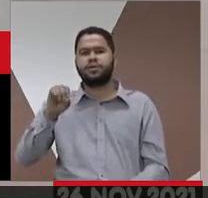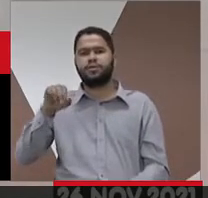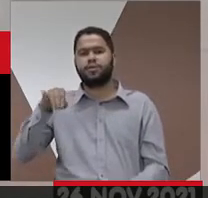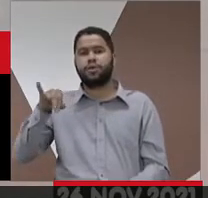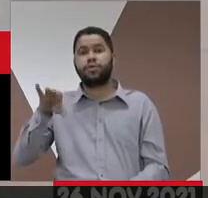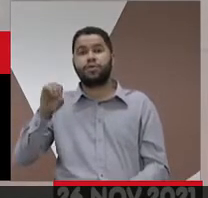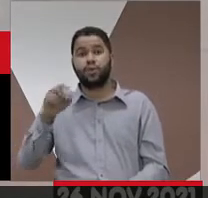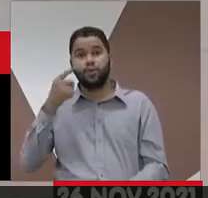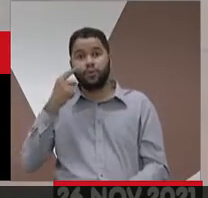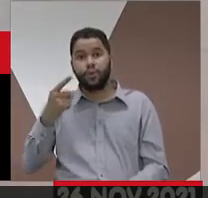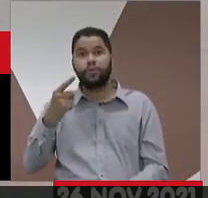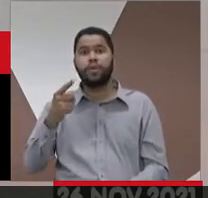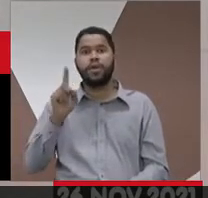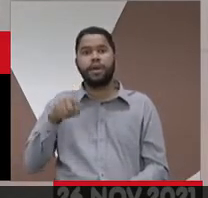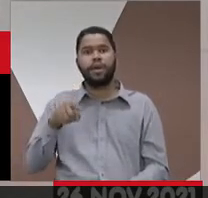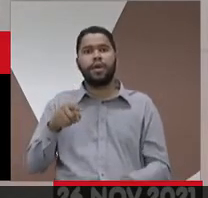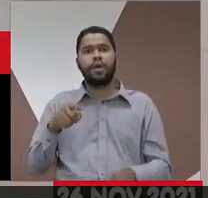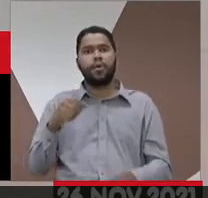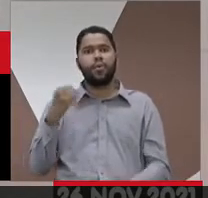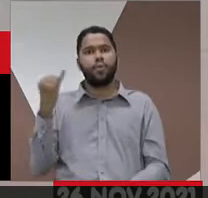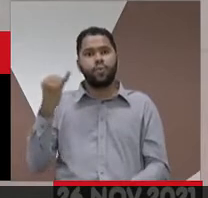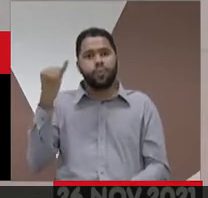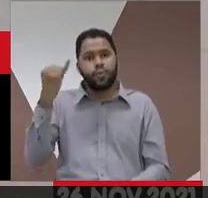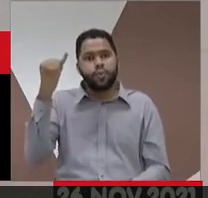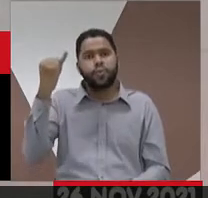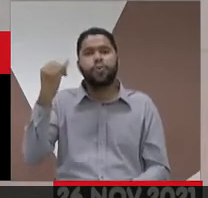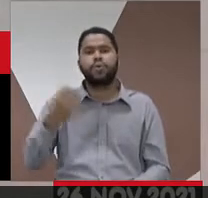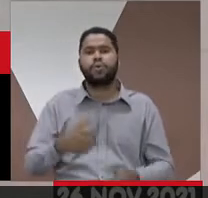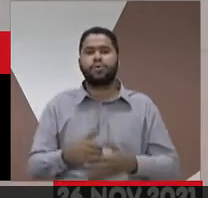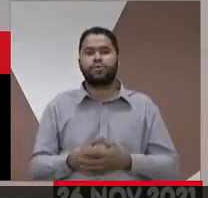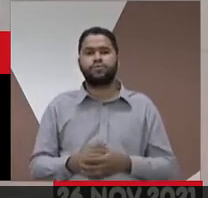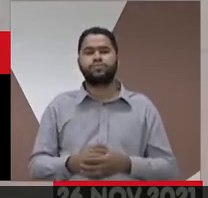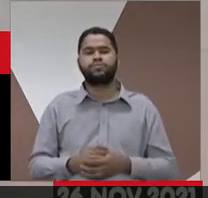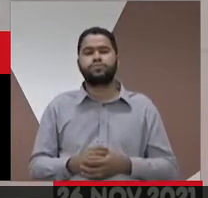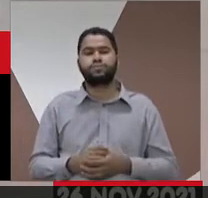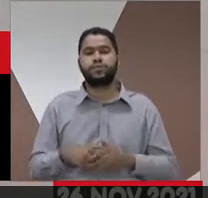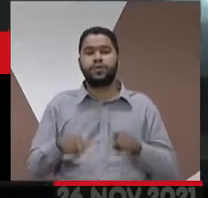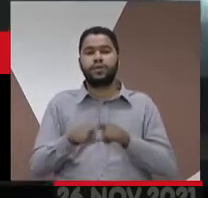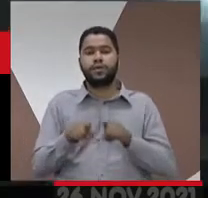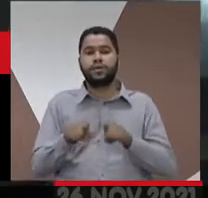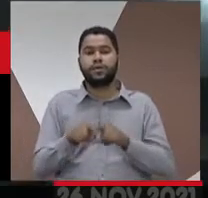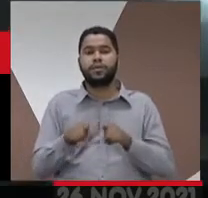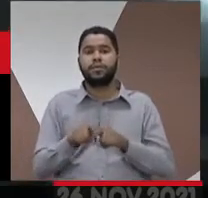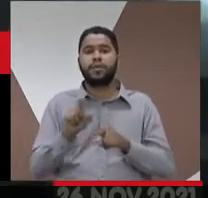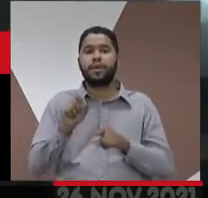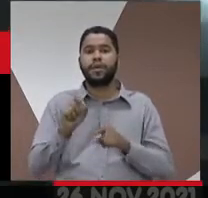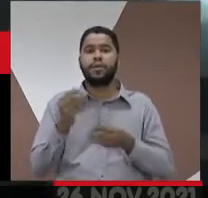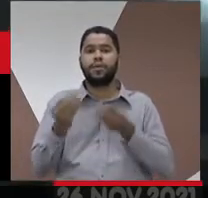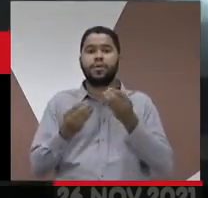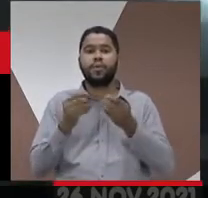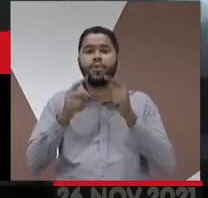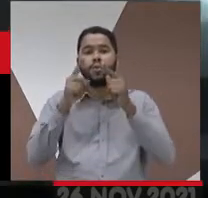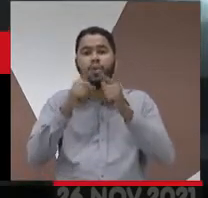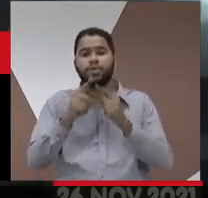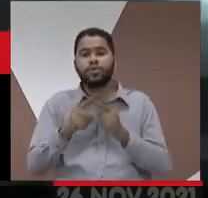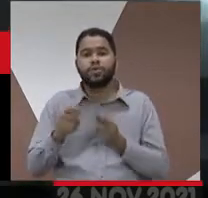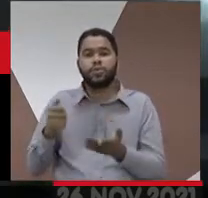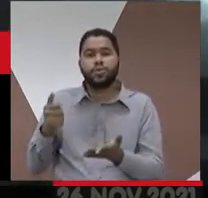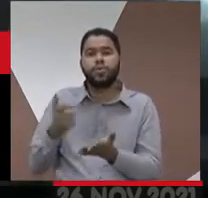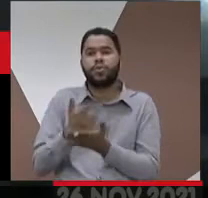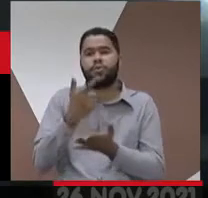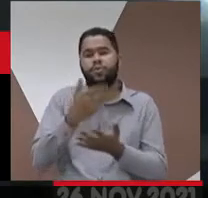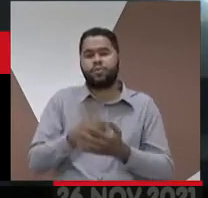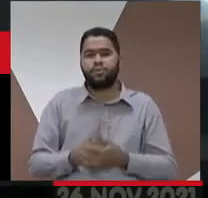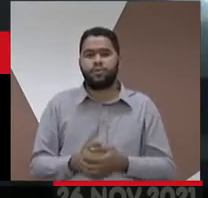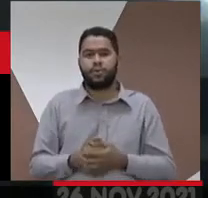a sofisticação, né? E o afogadilho em fazer esse tipo de compra.